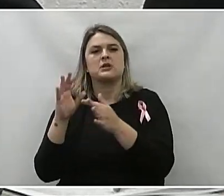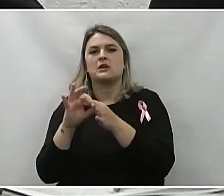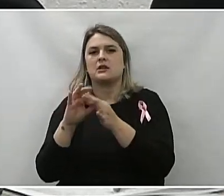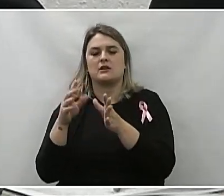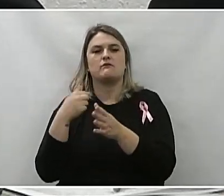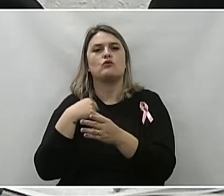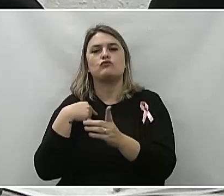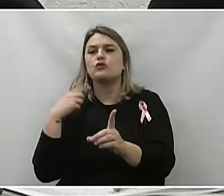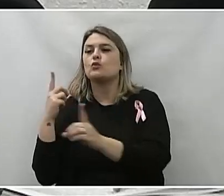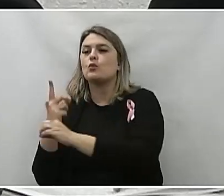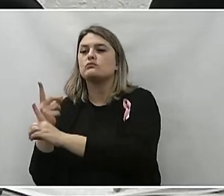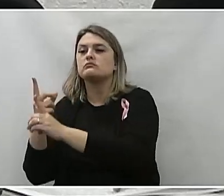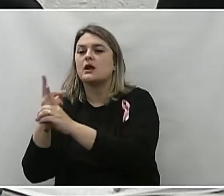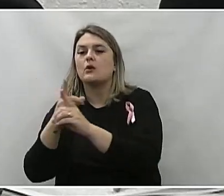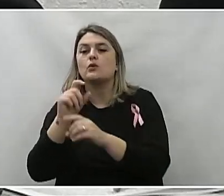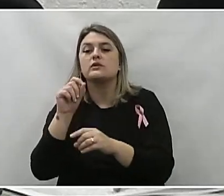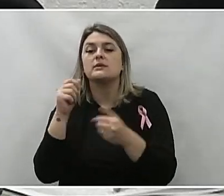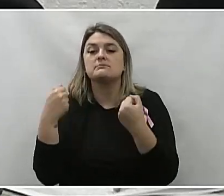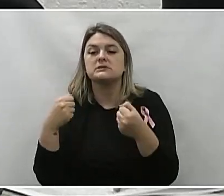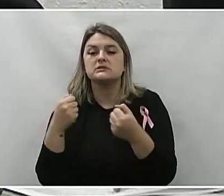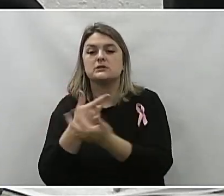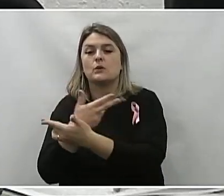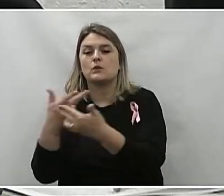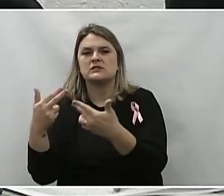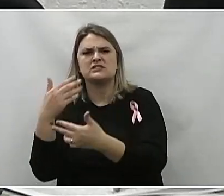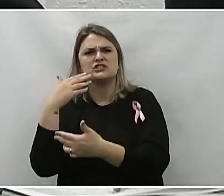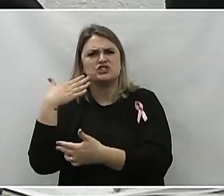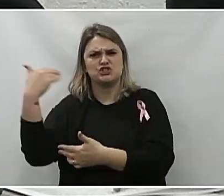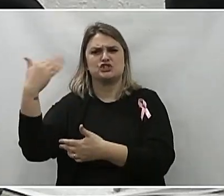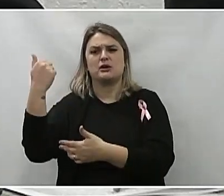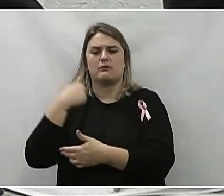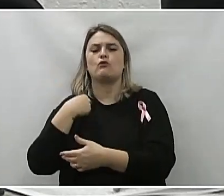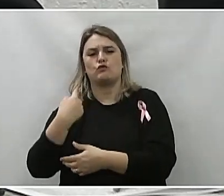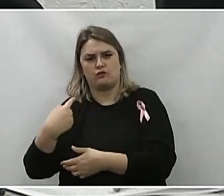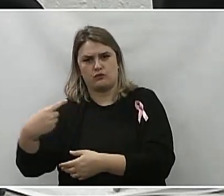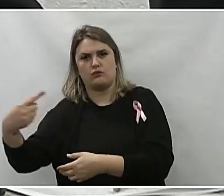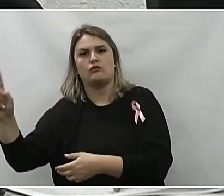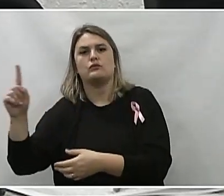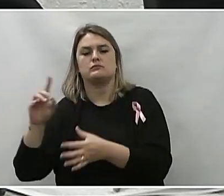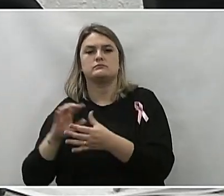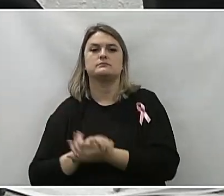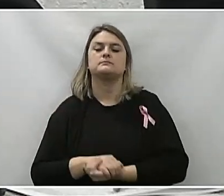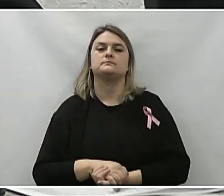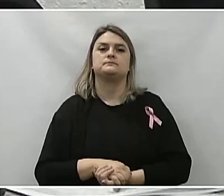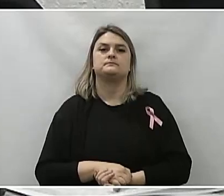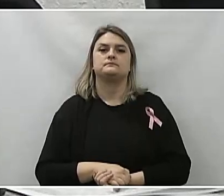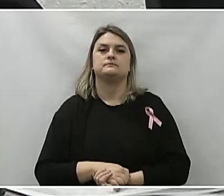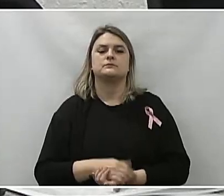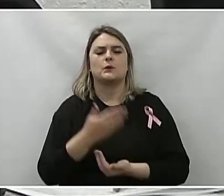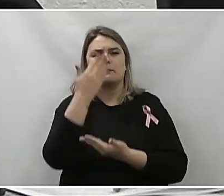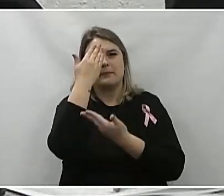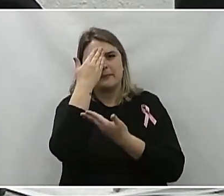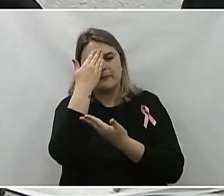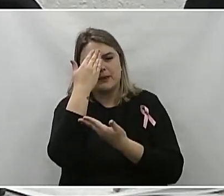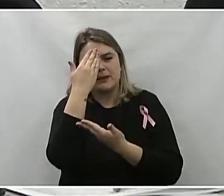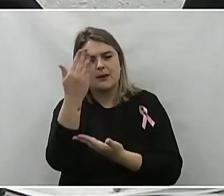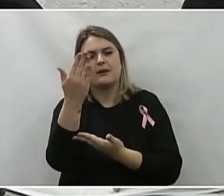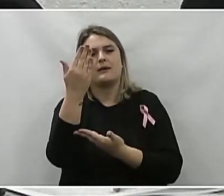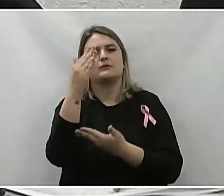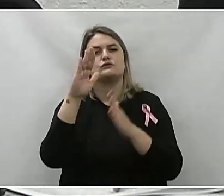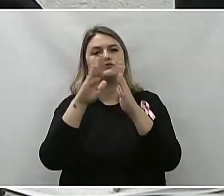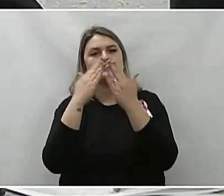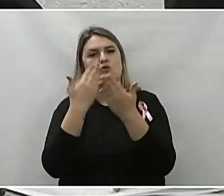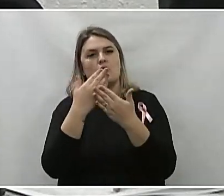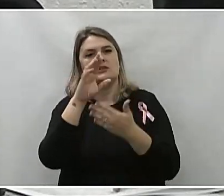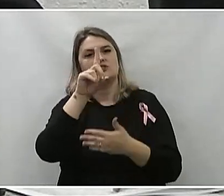eu encontro das demandas que ao chamar a gente tem que estar à disposição para ser atendida então muito obrigado Mais uma vez